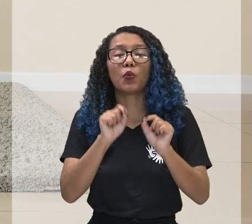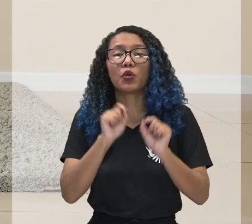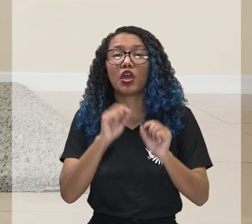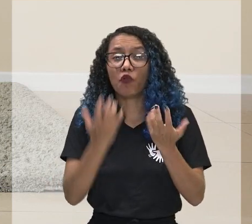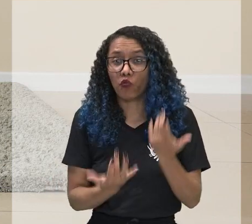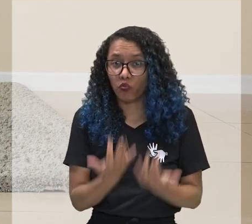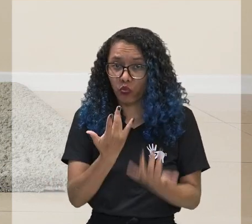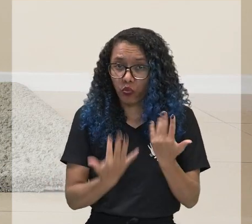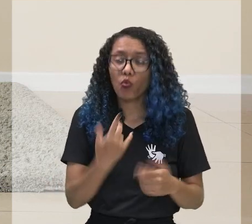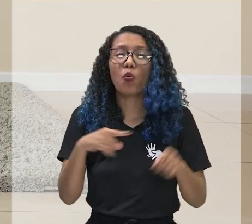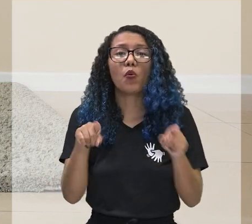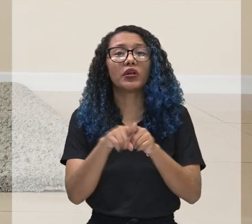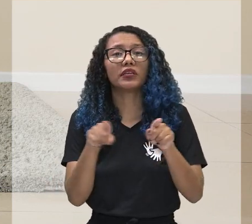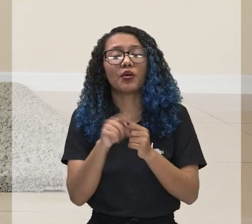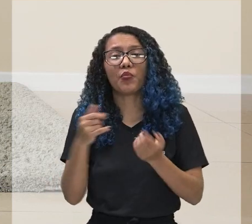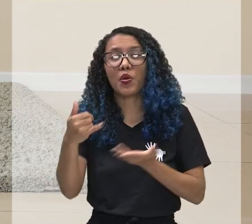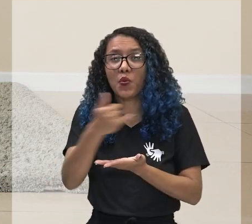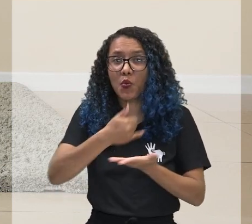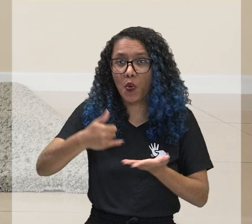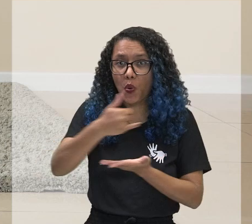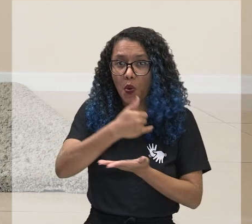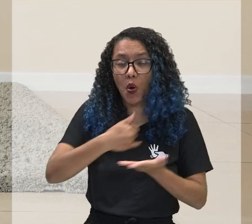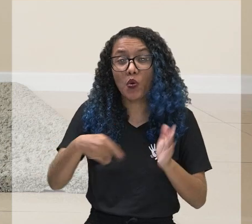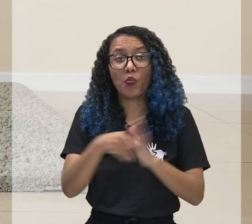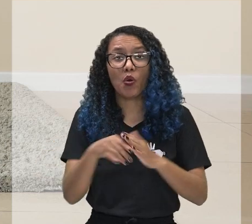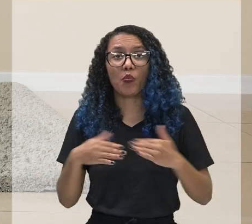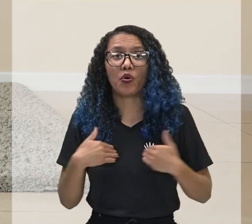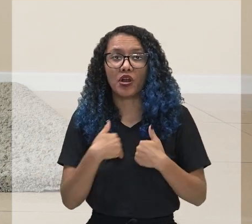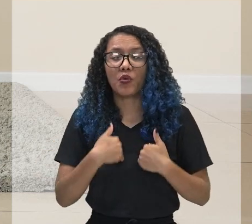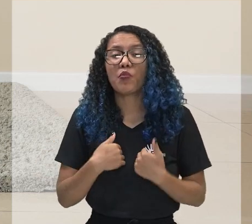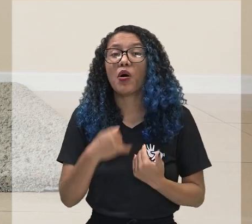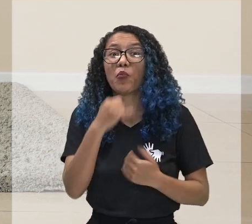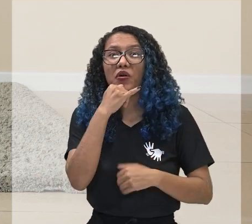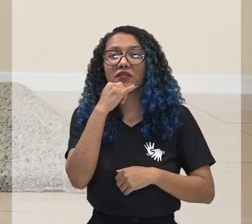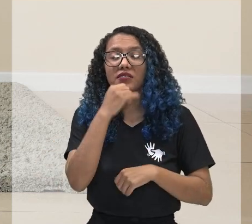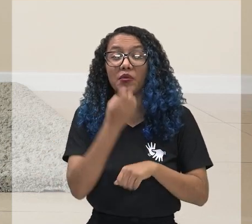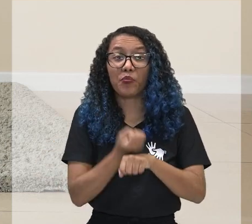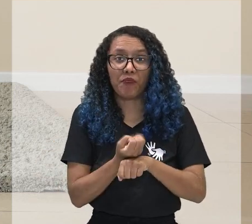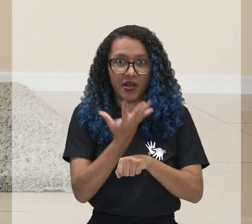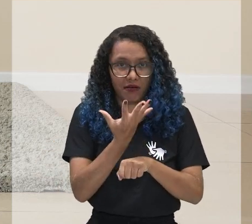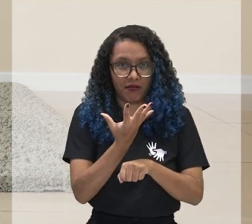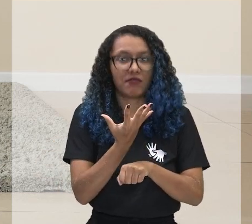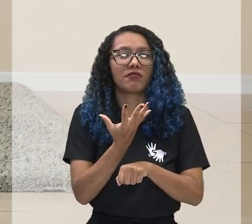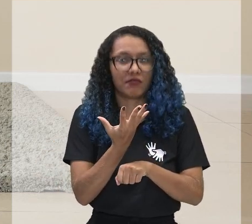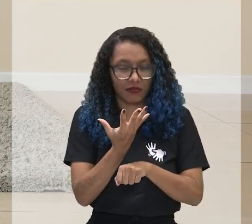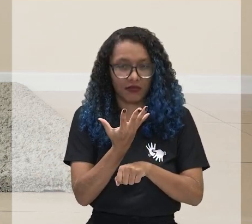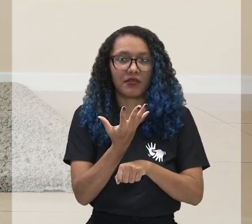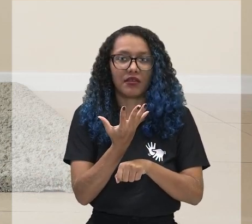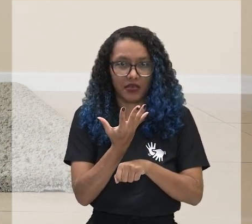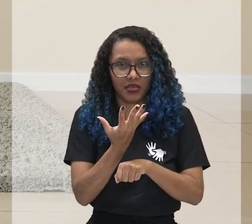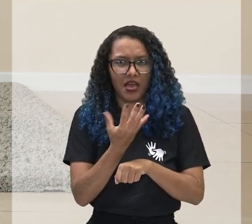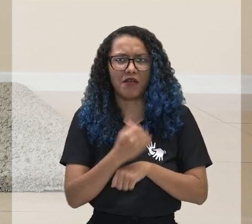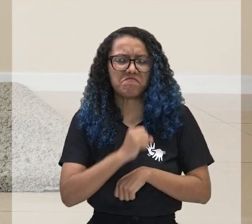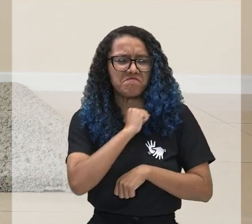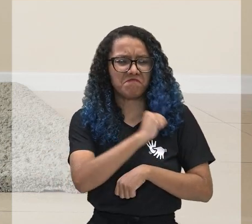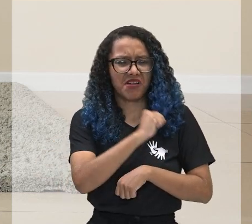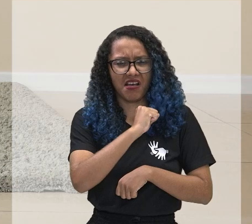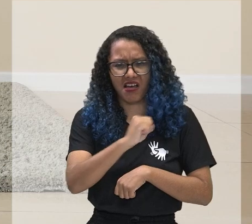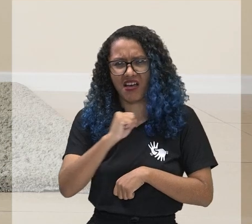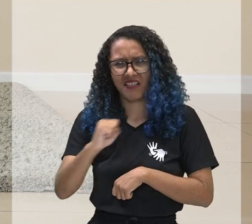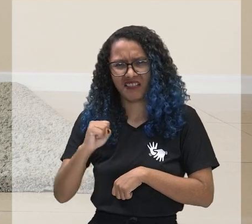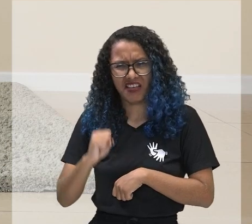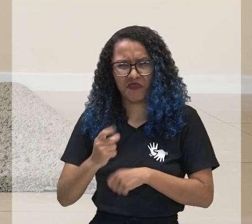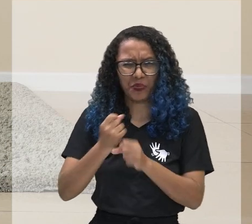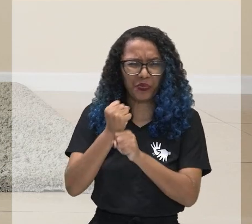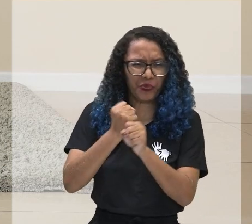o consumo de óleos advindos dos animais, principalmente as baleias, que foram predadas durante muitos anos,